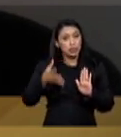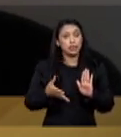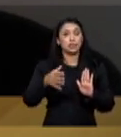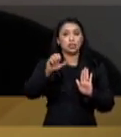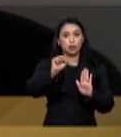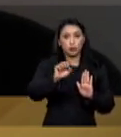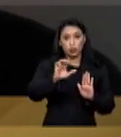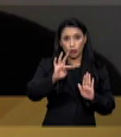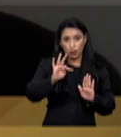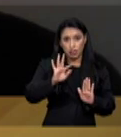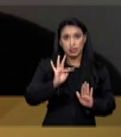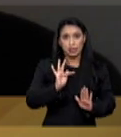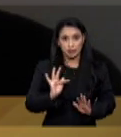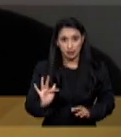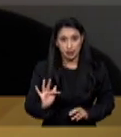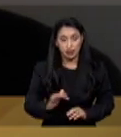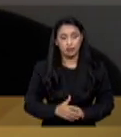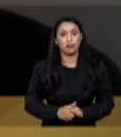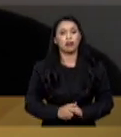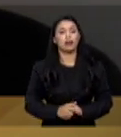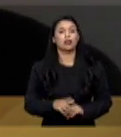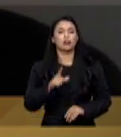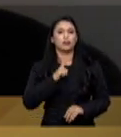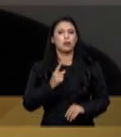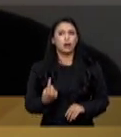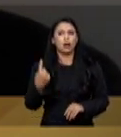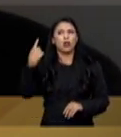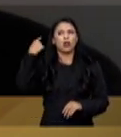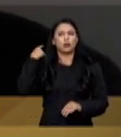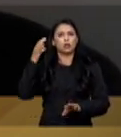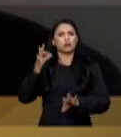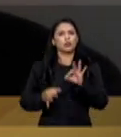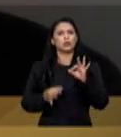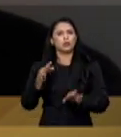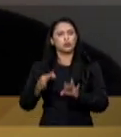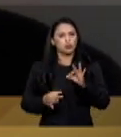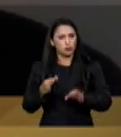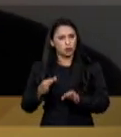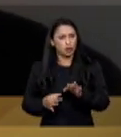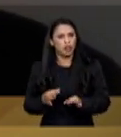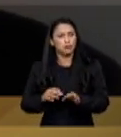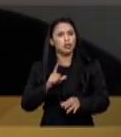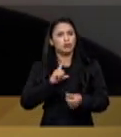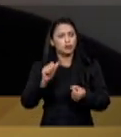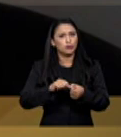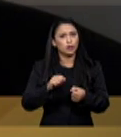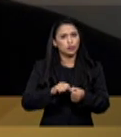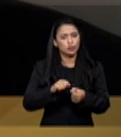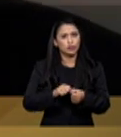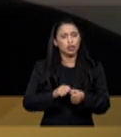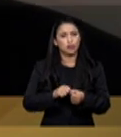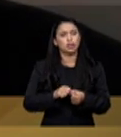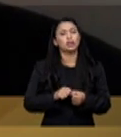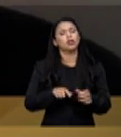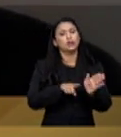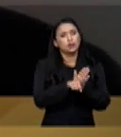do Supremo Tribunal Federal, por ocasião do julgamento da questão de ordem suscitada no inquérito